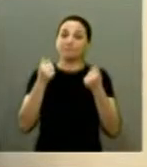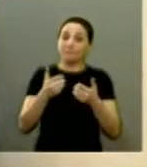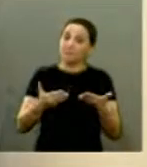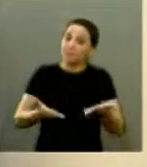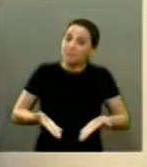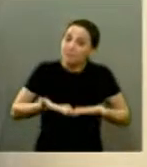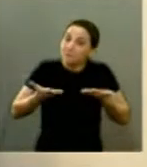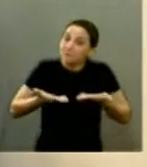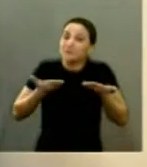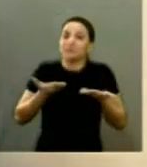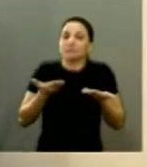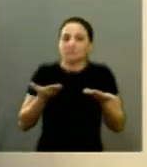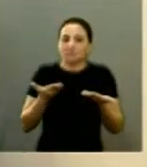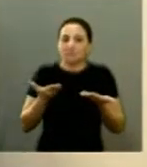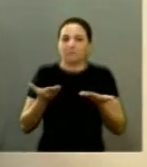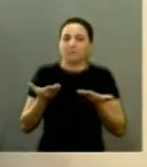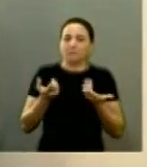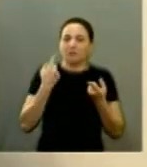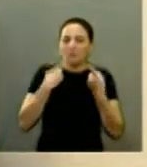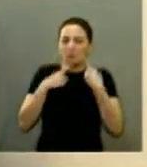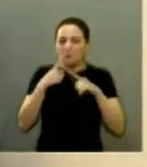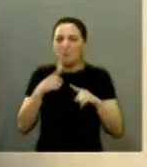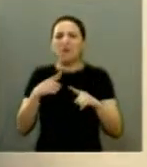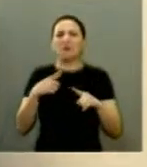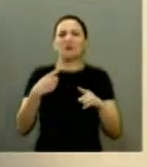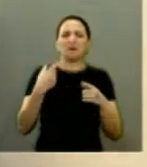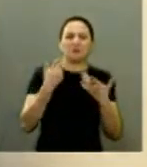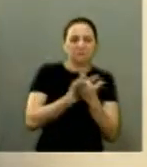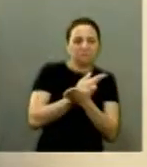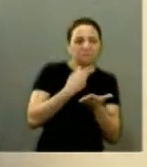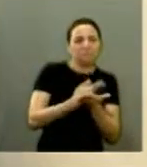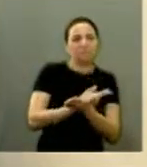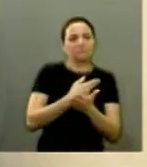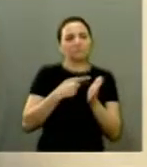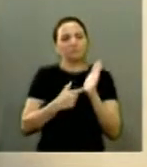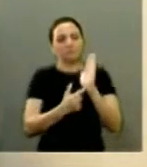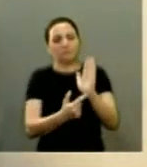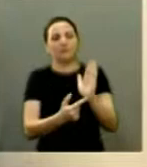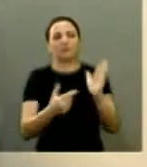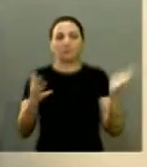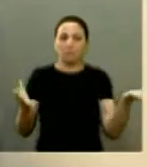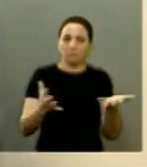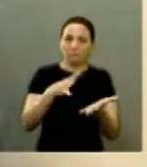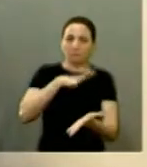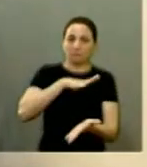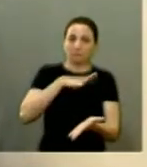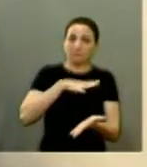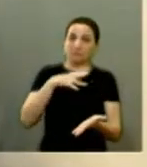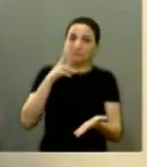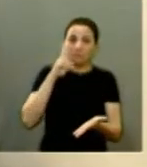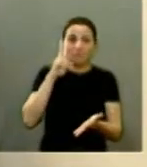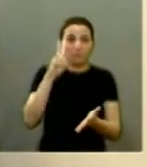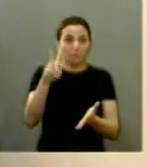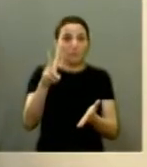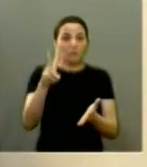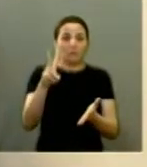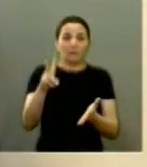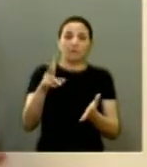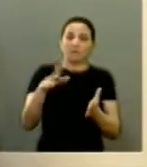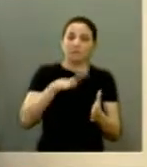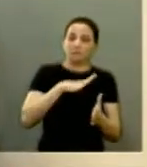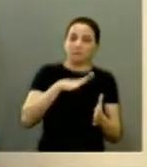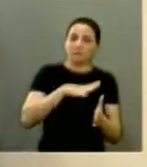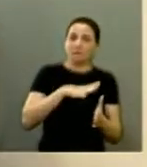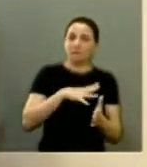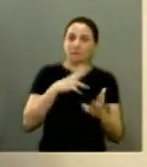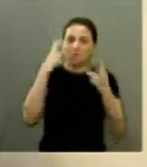o bom da política não é só cobrar, criticar, é elogiar também as conquistas da nossa cidade. Eu estou andando na cidade e só não enxerga quem é cego. E o